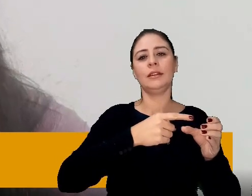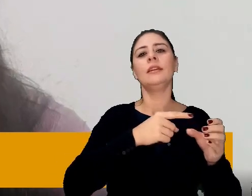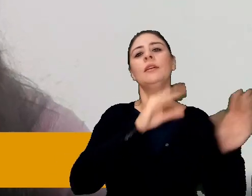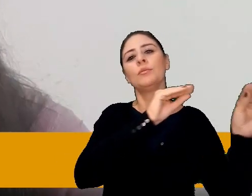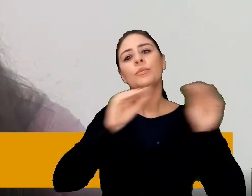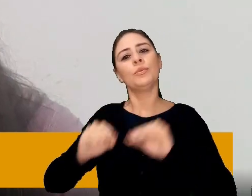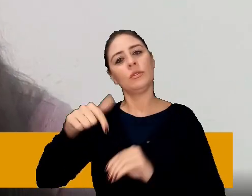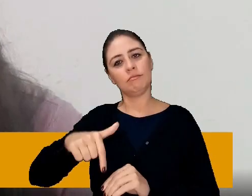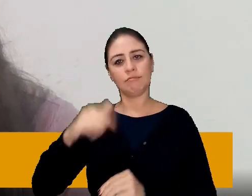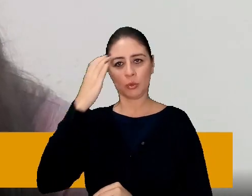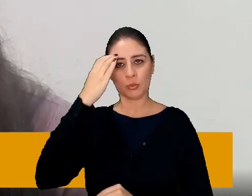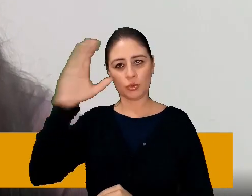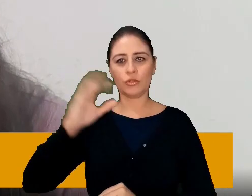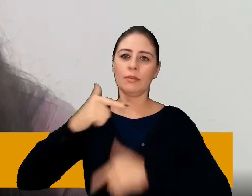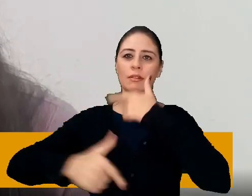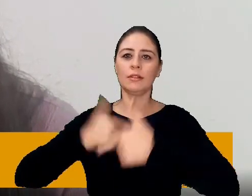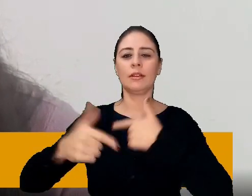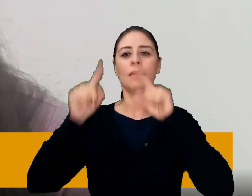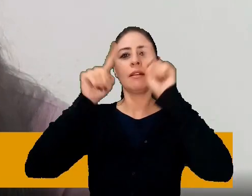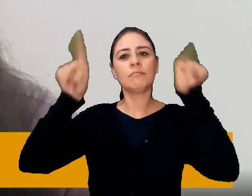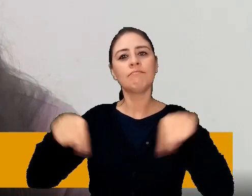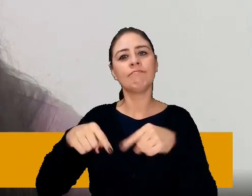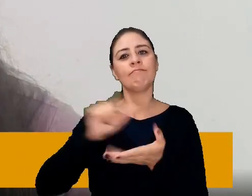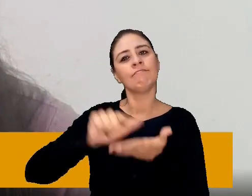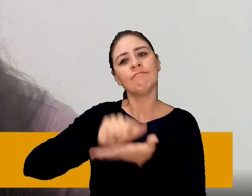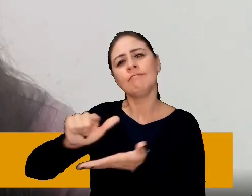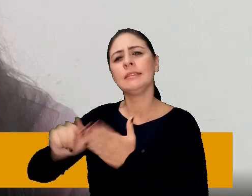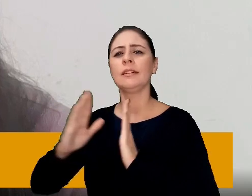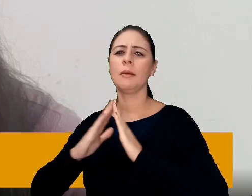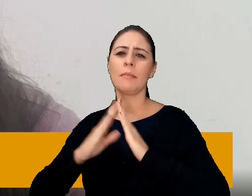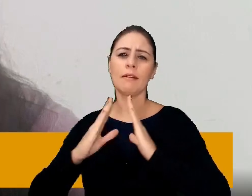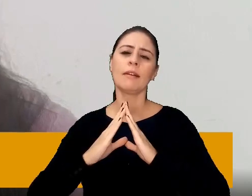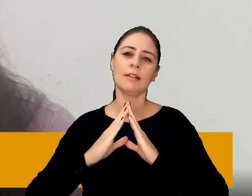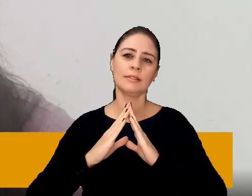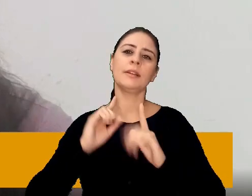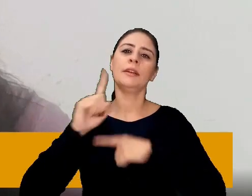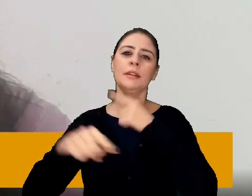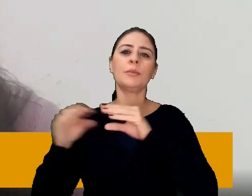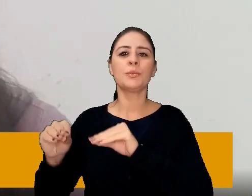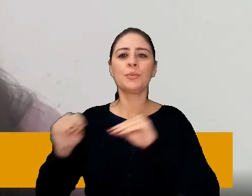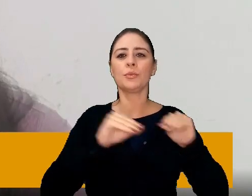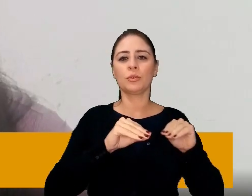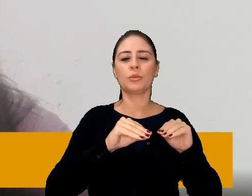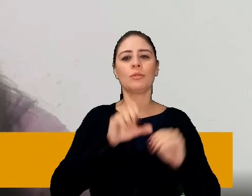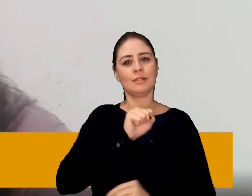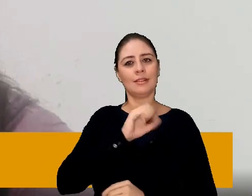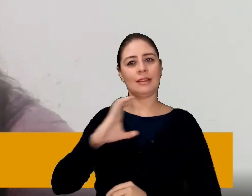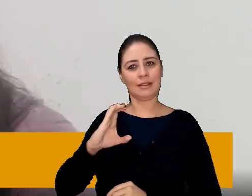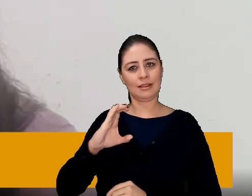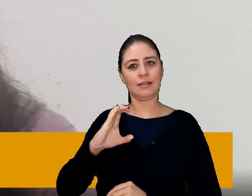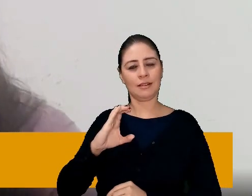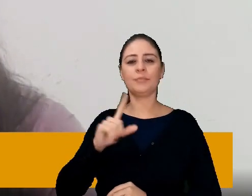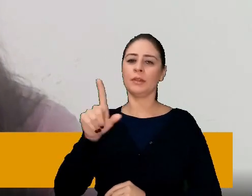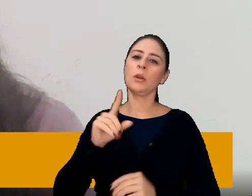empregada doméstica aqui em Curitiba. Depois ela retornou para a aldeia de Xanxerê, que é Caingangue também em Santa